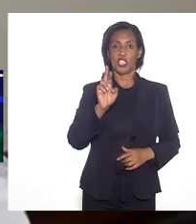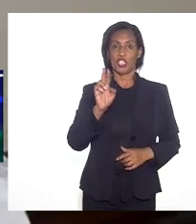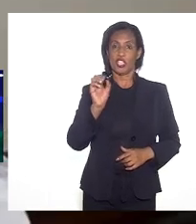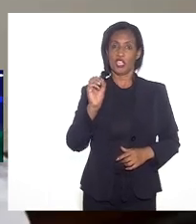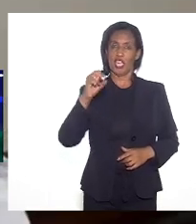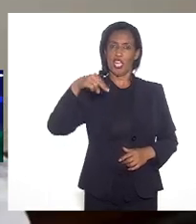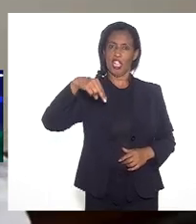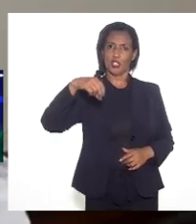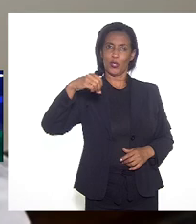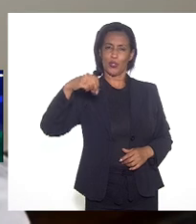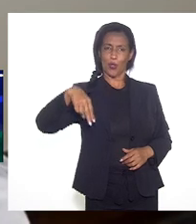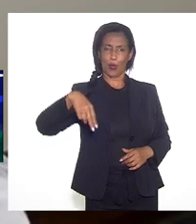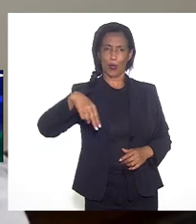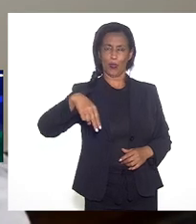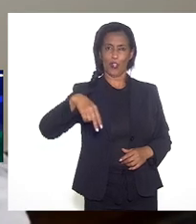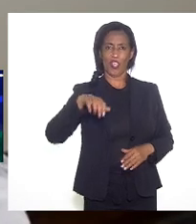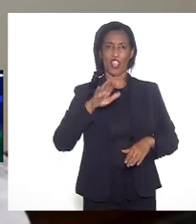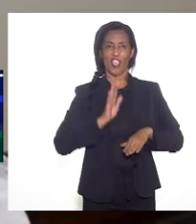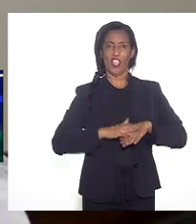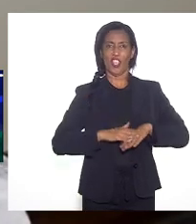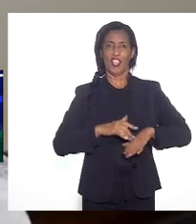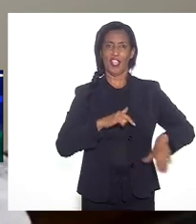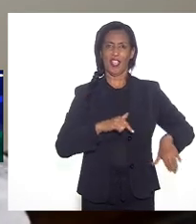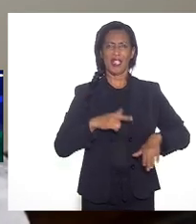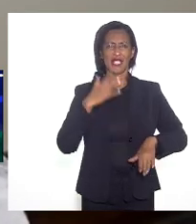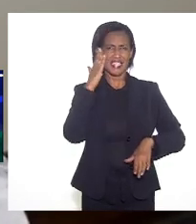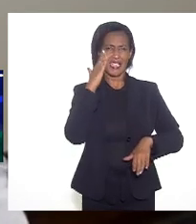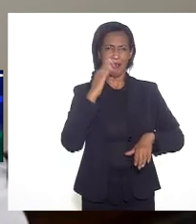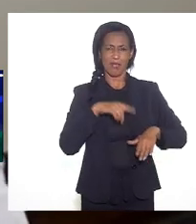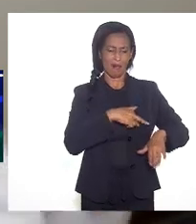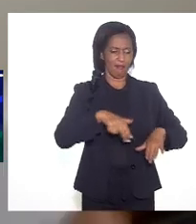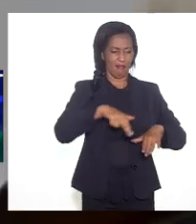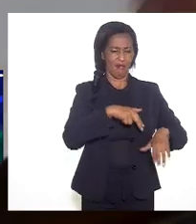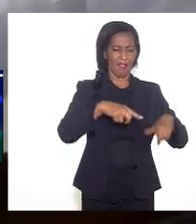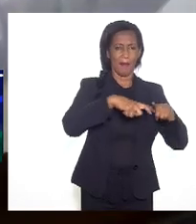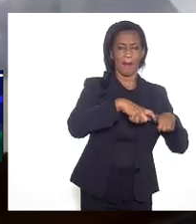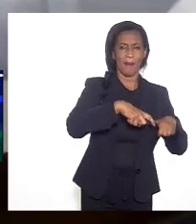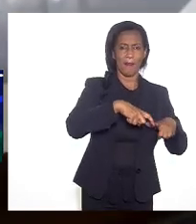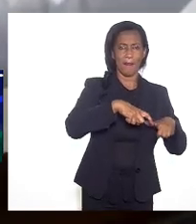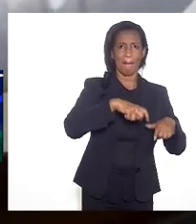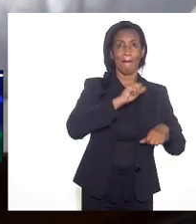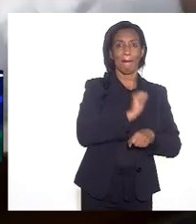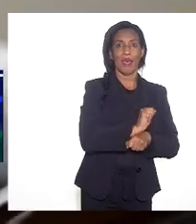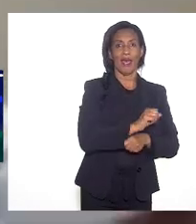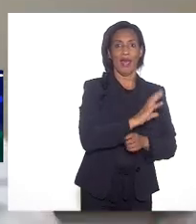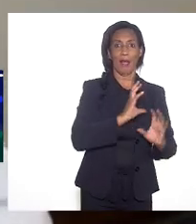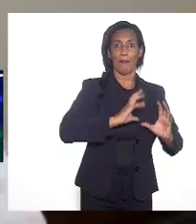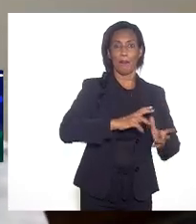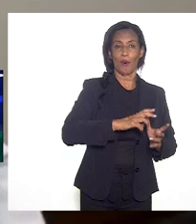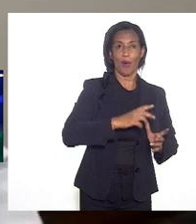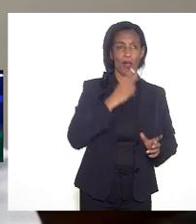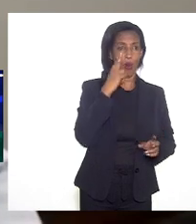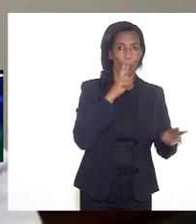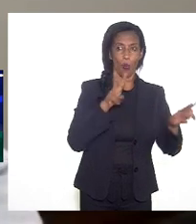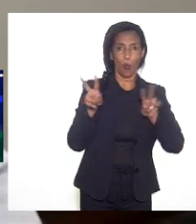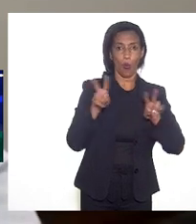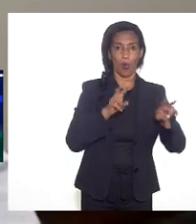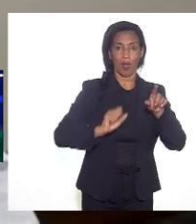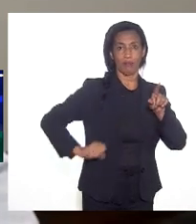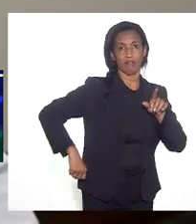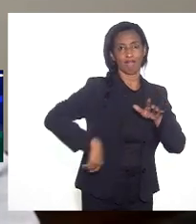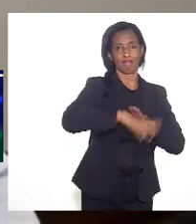o canhotinha de ouro. Esse sim sabia parar a bola, olhar para o campo todo e aí sim fazer os seus